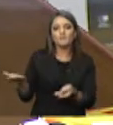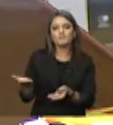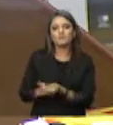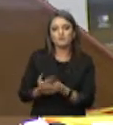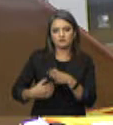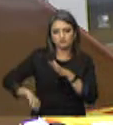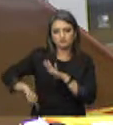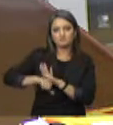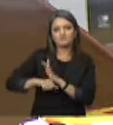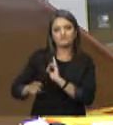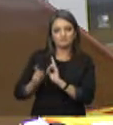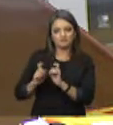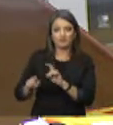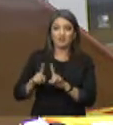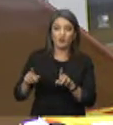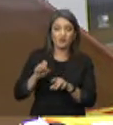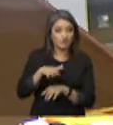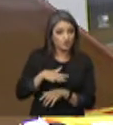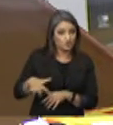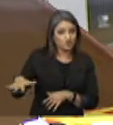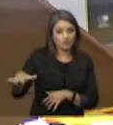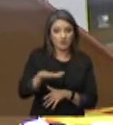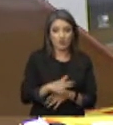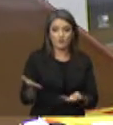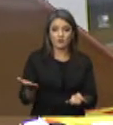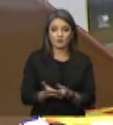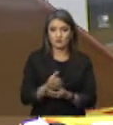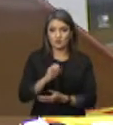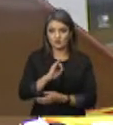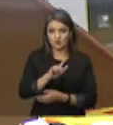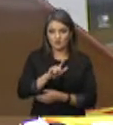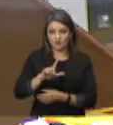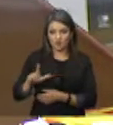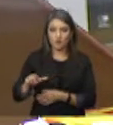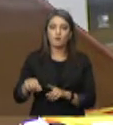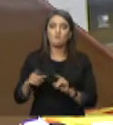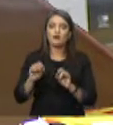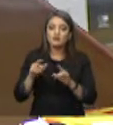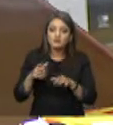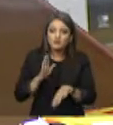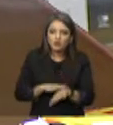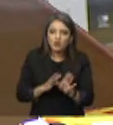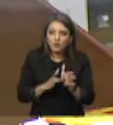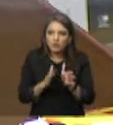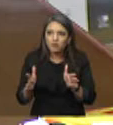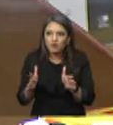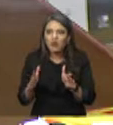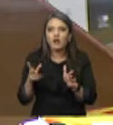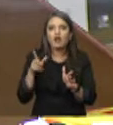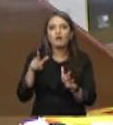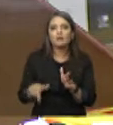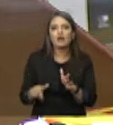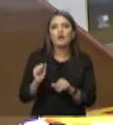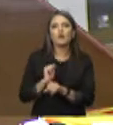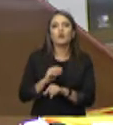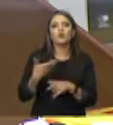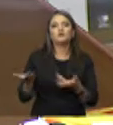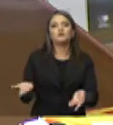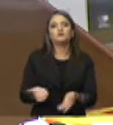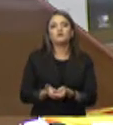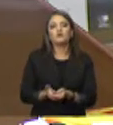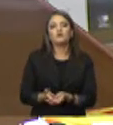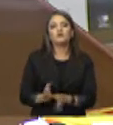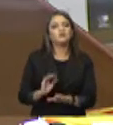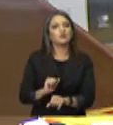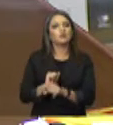esta seguiu o padrão Geral das ações civis segundo o qual a interrupção da prescrição ocorre quando a ação é proposta ficando suspensa